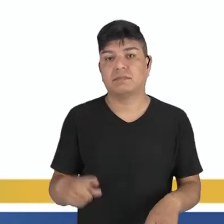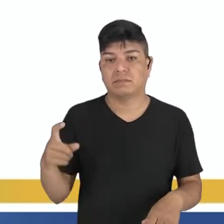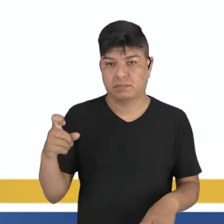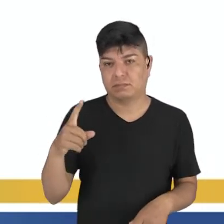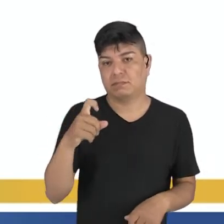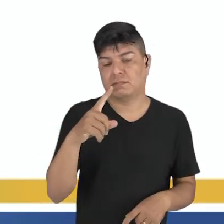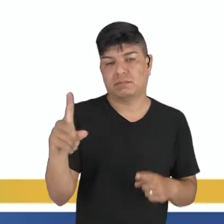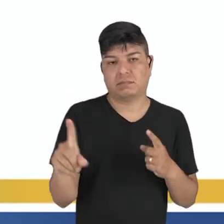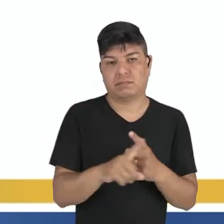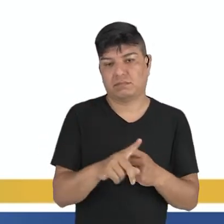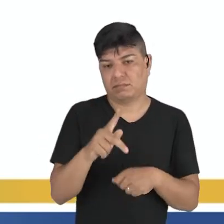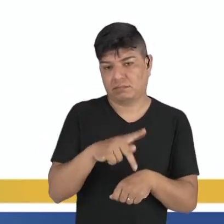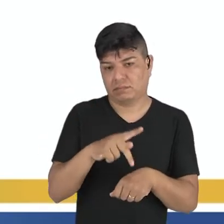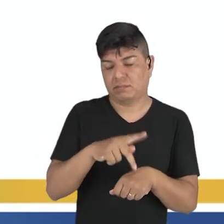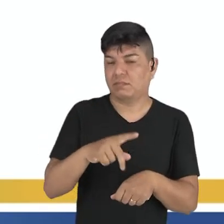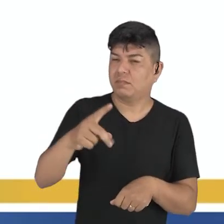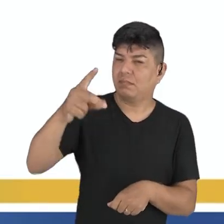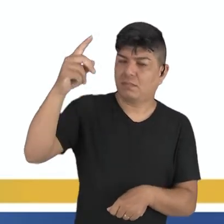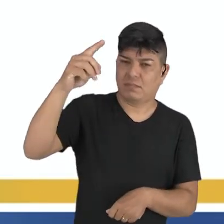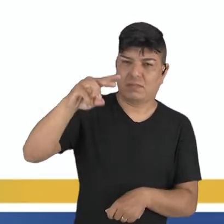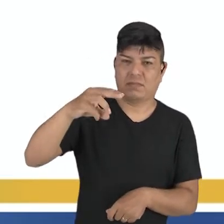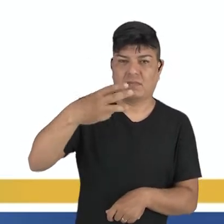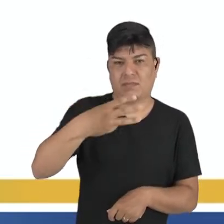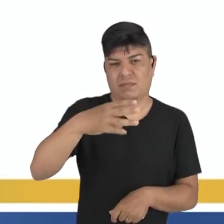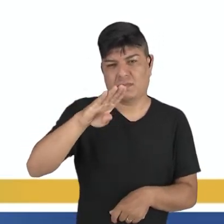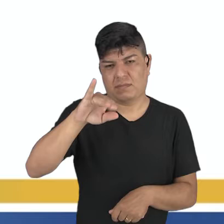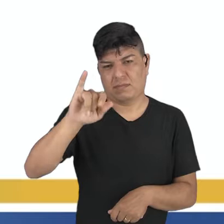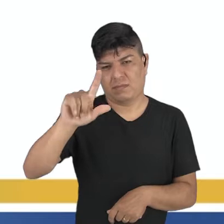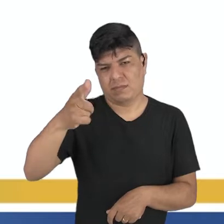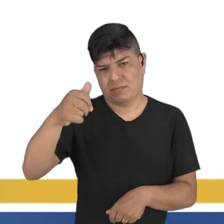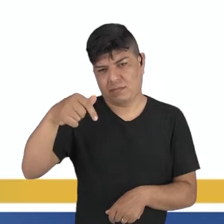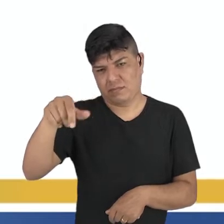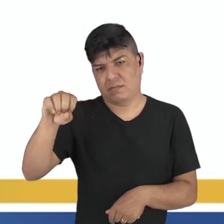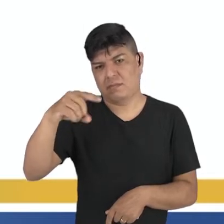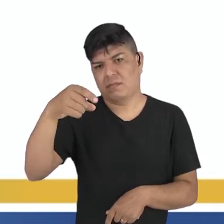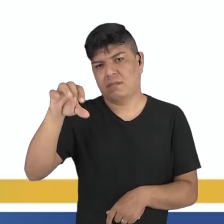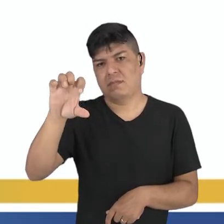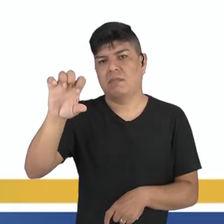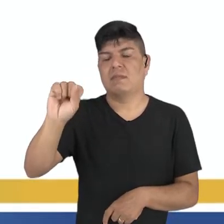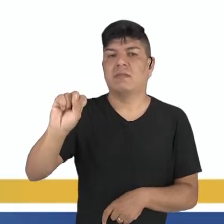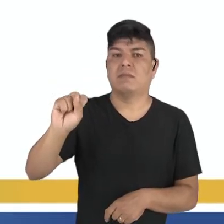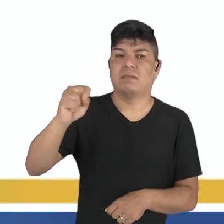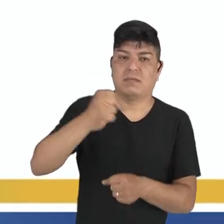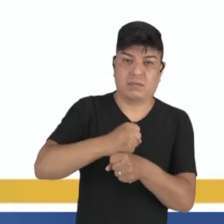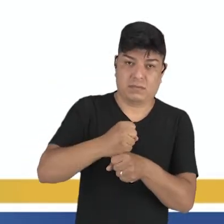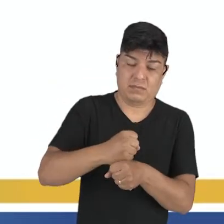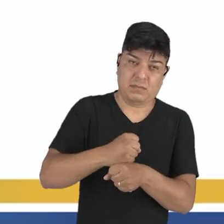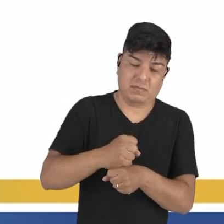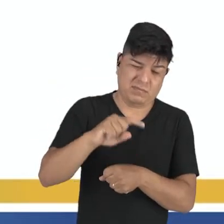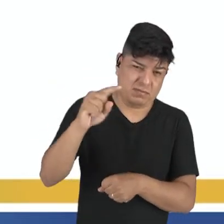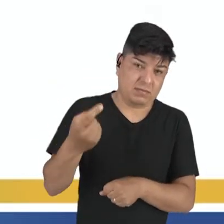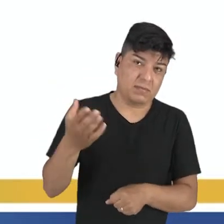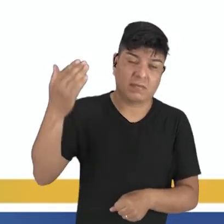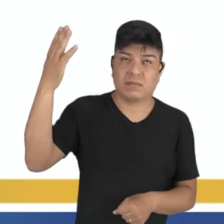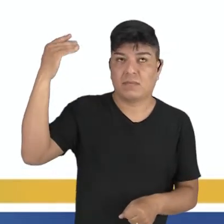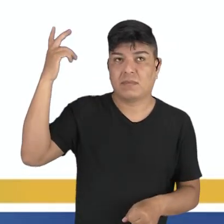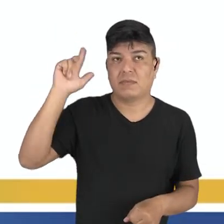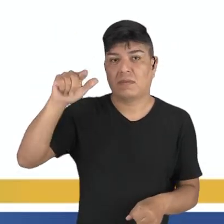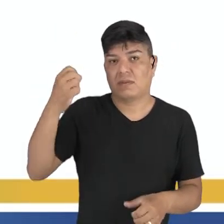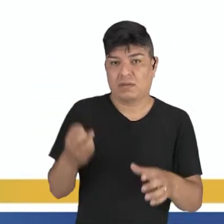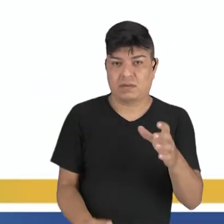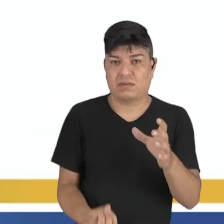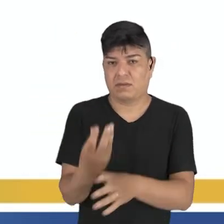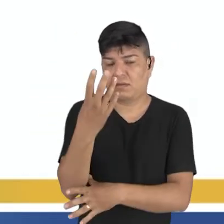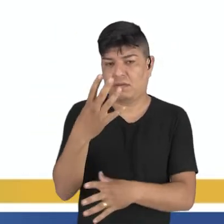bactérias encontradas aí em rochas há 3 bilhões de anos, podem ter sido aí o início da vida, né, o ancestral comum que depois deu origem